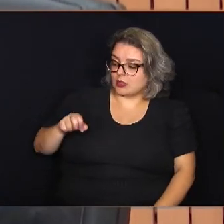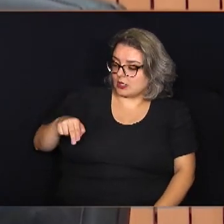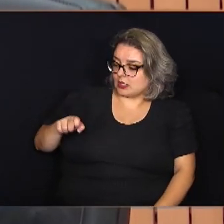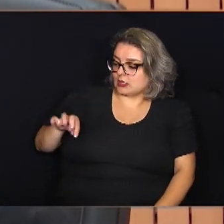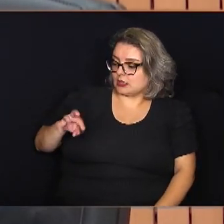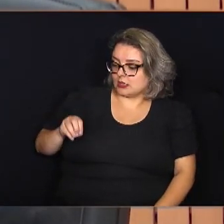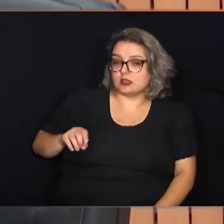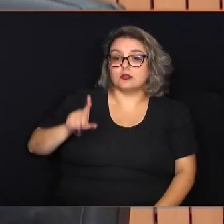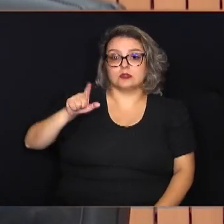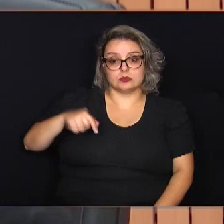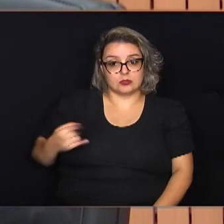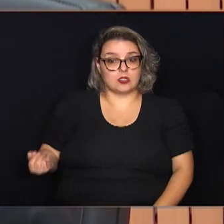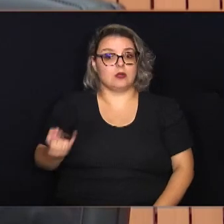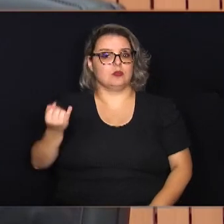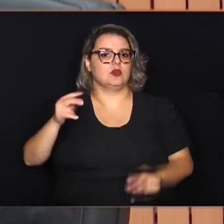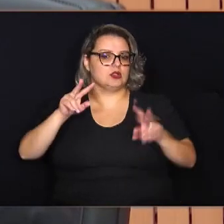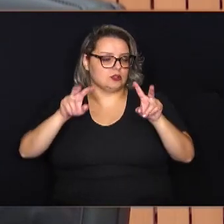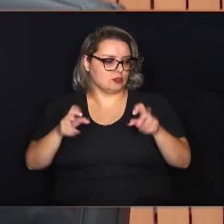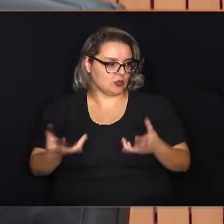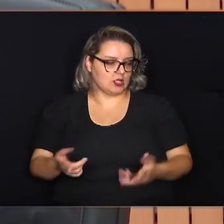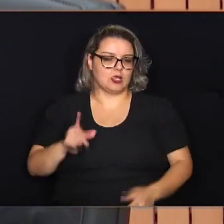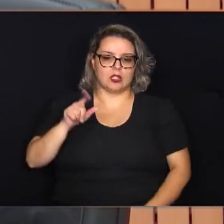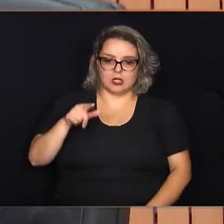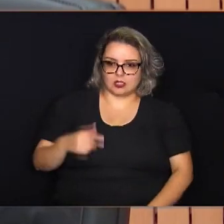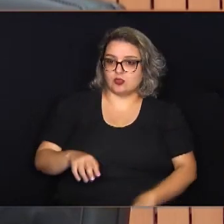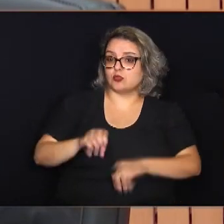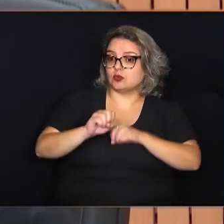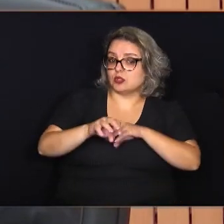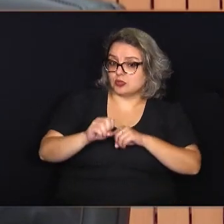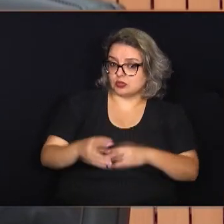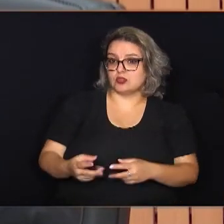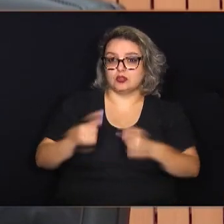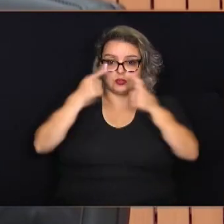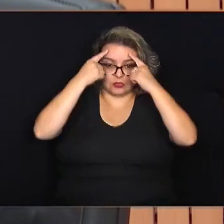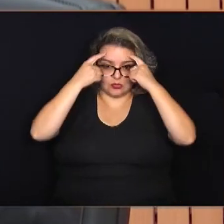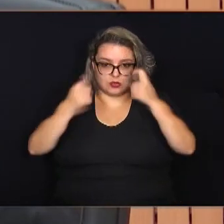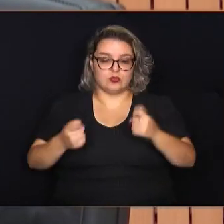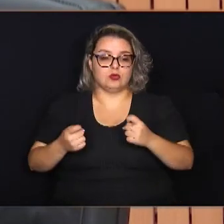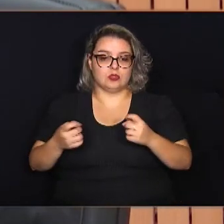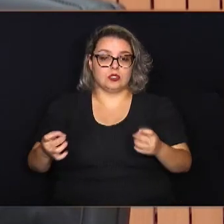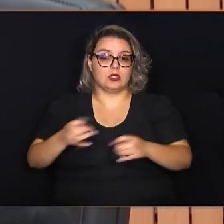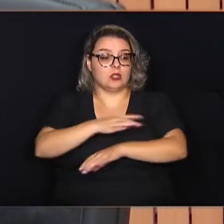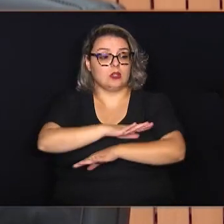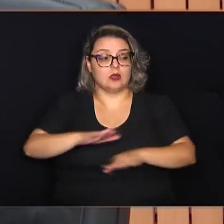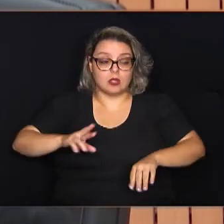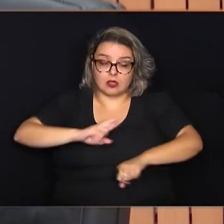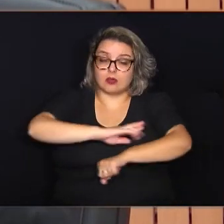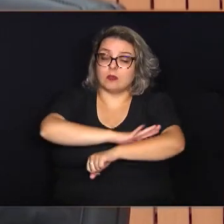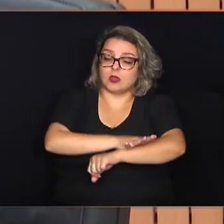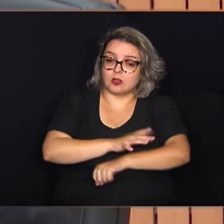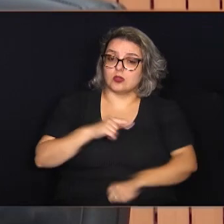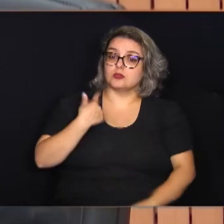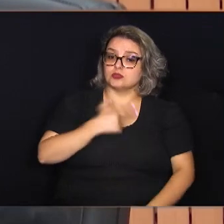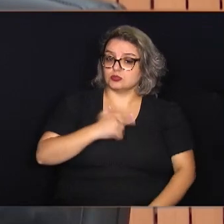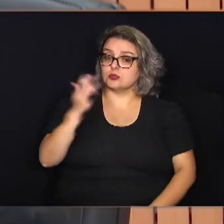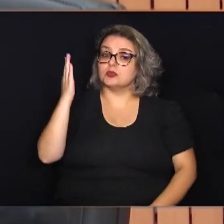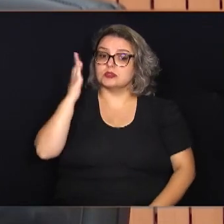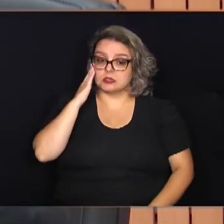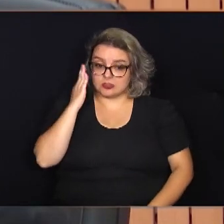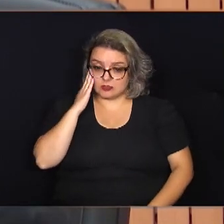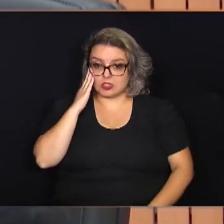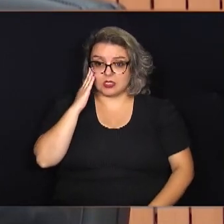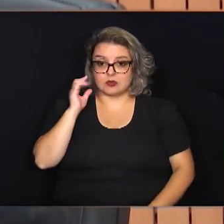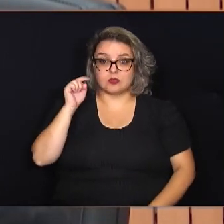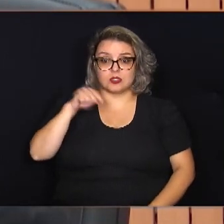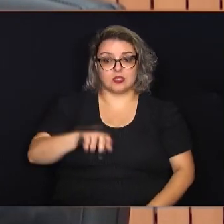que é tão importante, que é sobre educação, violência e combate ao racismo. E a gente sabe, né, que essa é uma